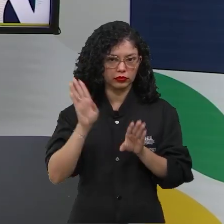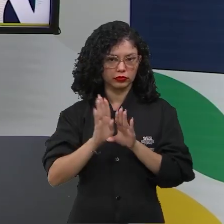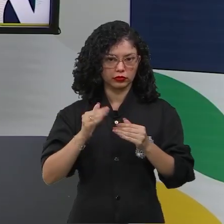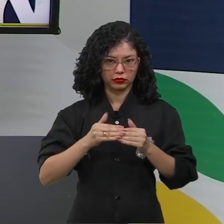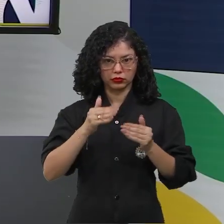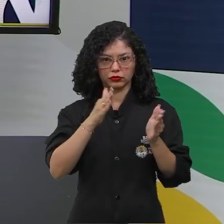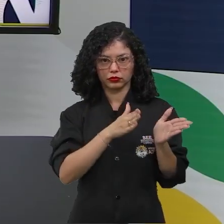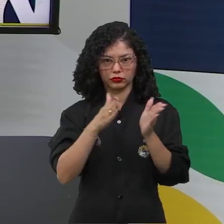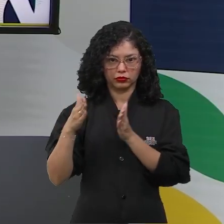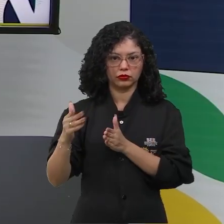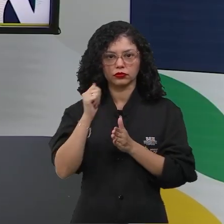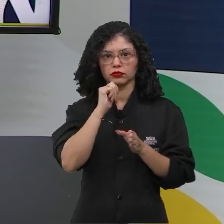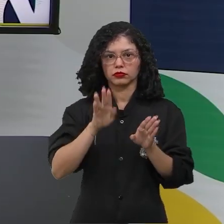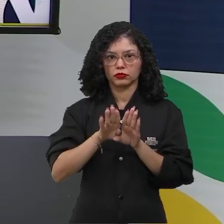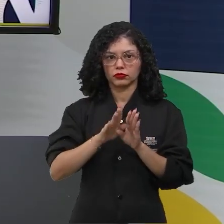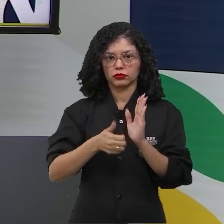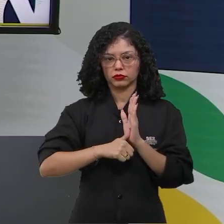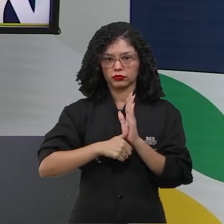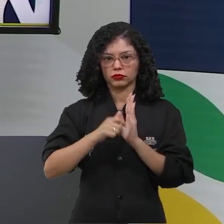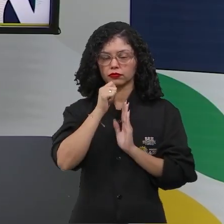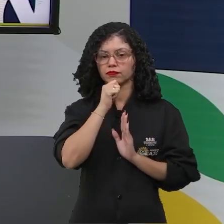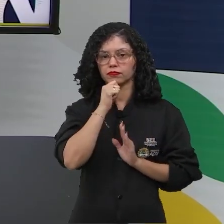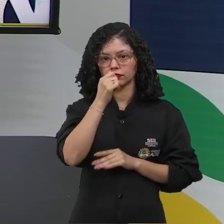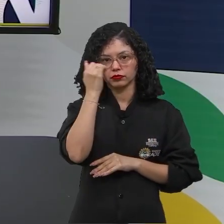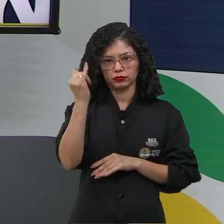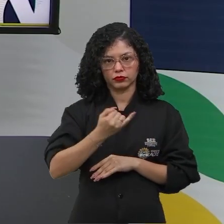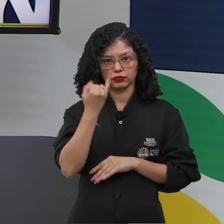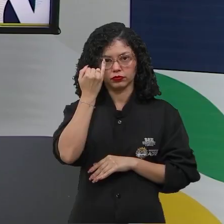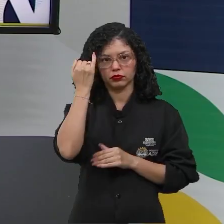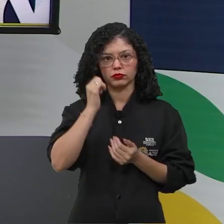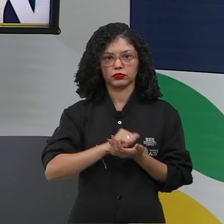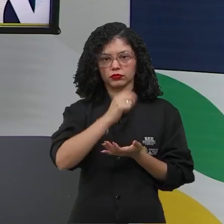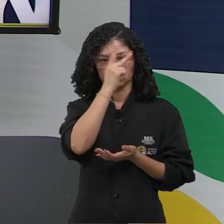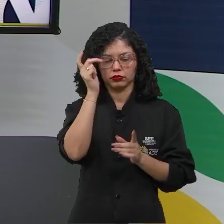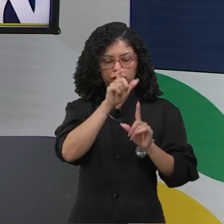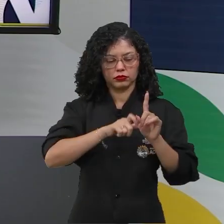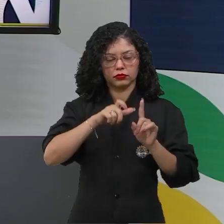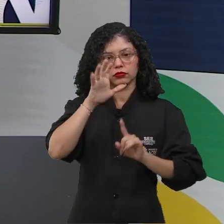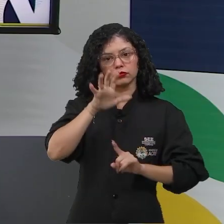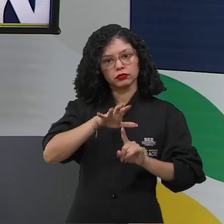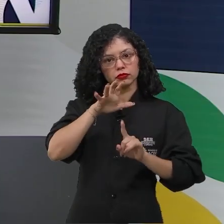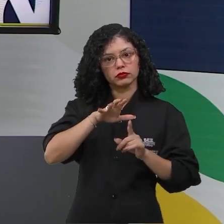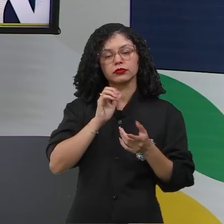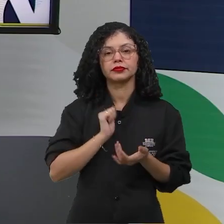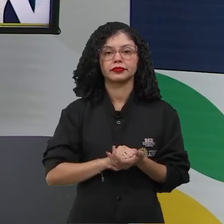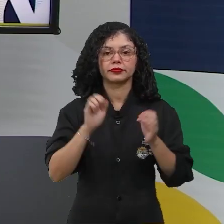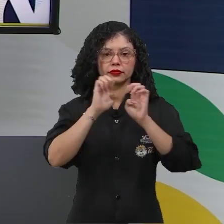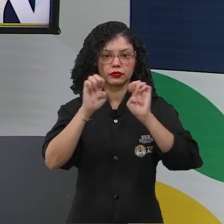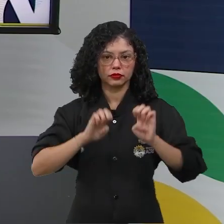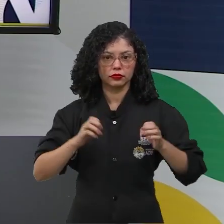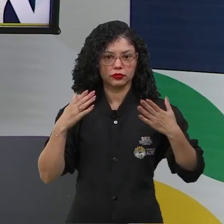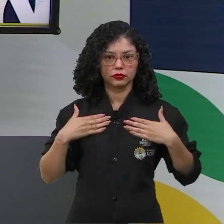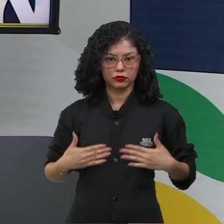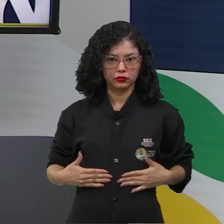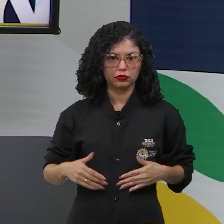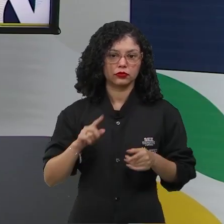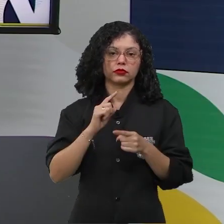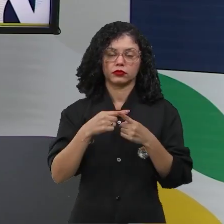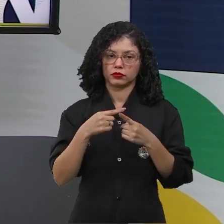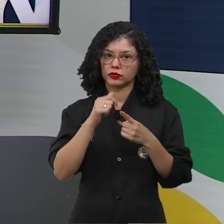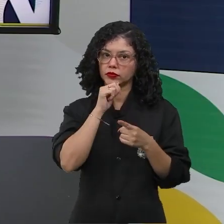fazer parte da identidade do indivíduo, ela vai influenciar na estrutura corporal porque vai